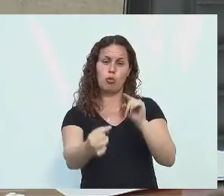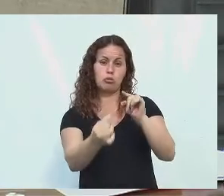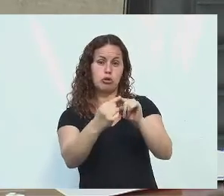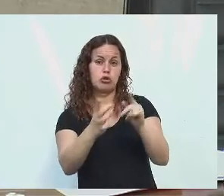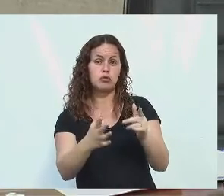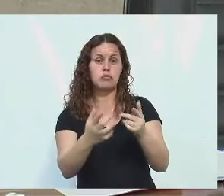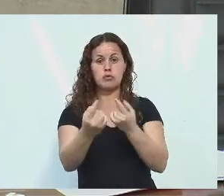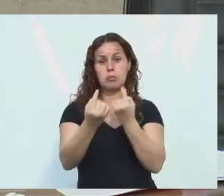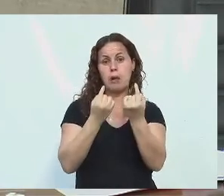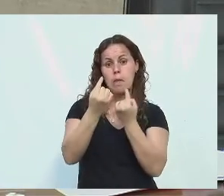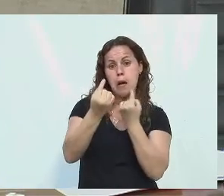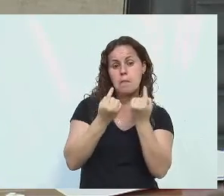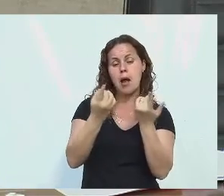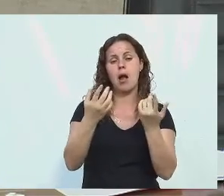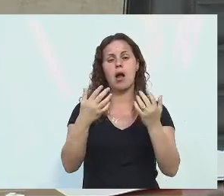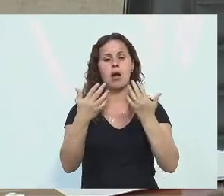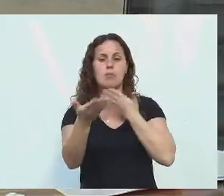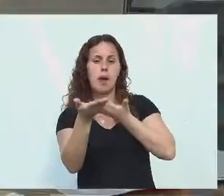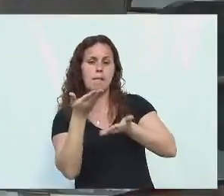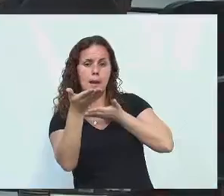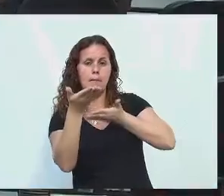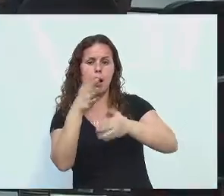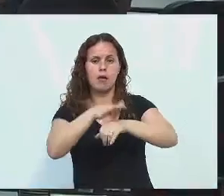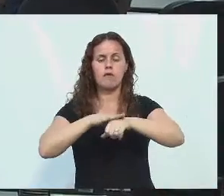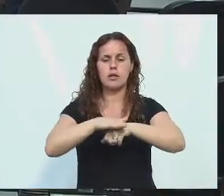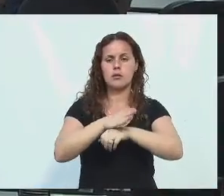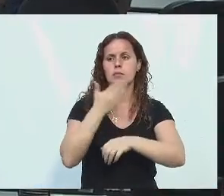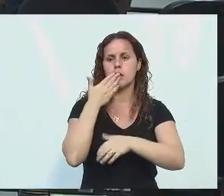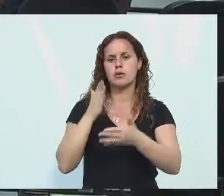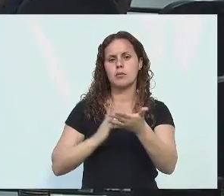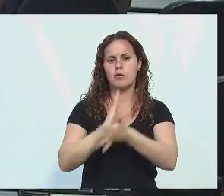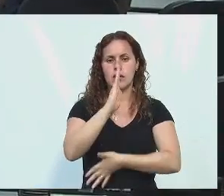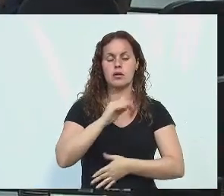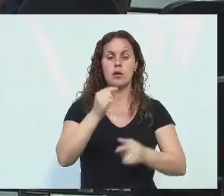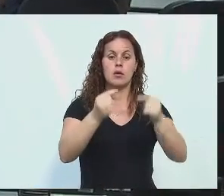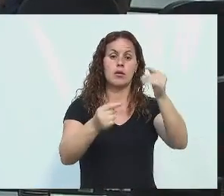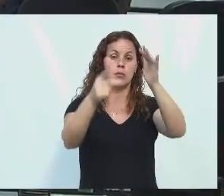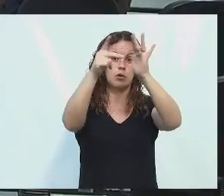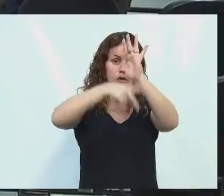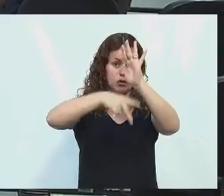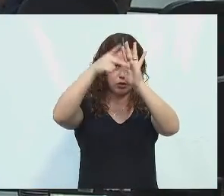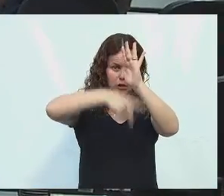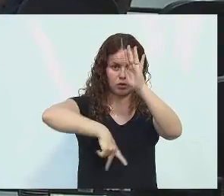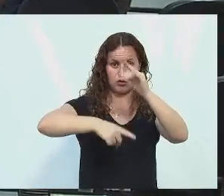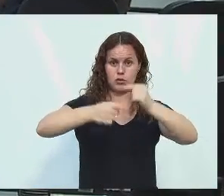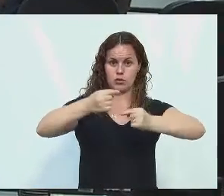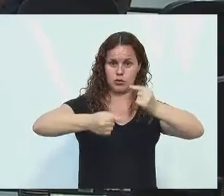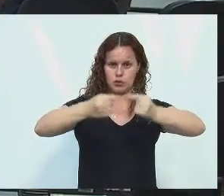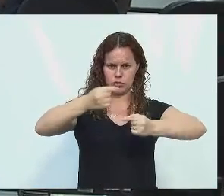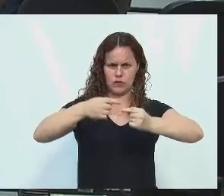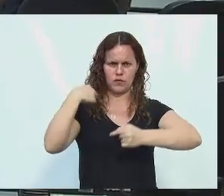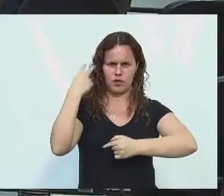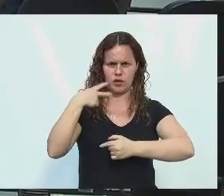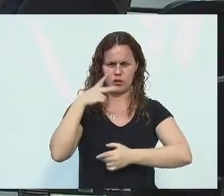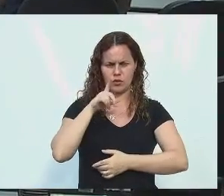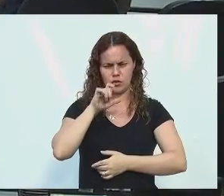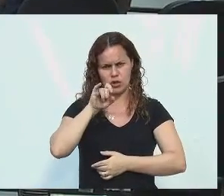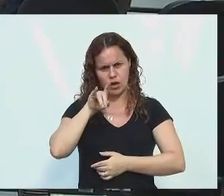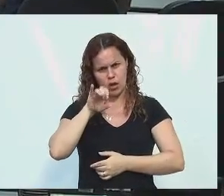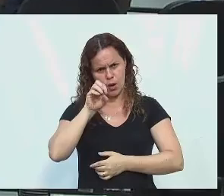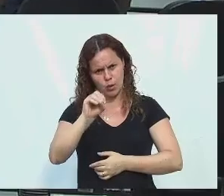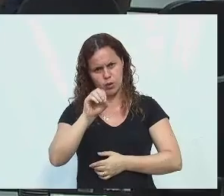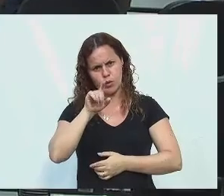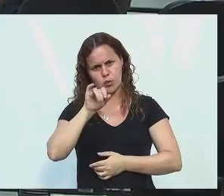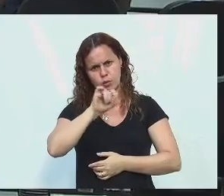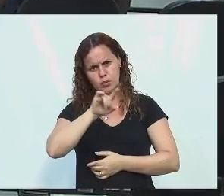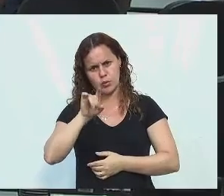eu peço a aprovação dos senhores. Projeto em discussão. Vereador Geraldo Luiz Andrade.